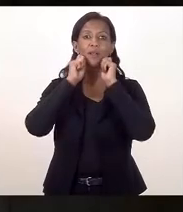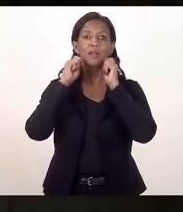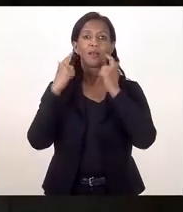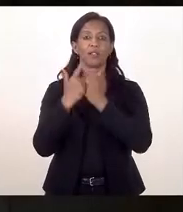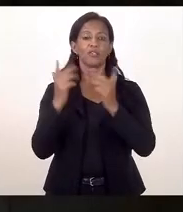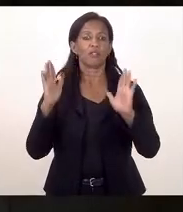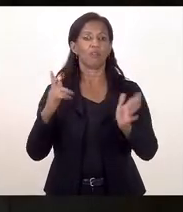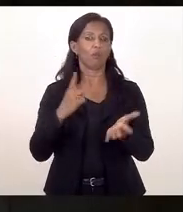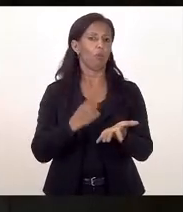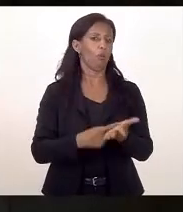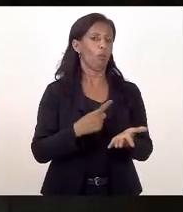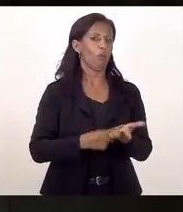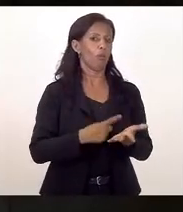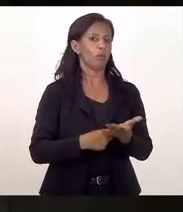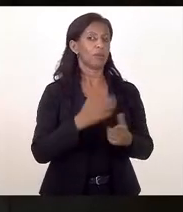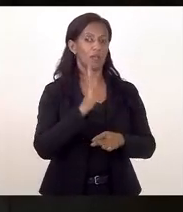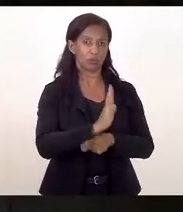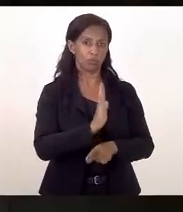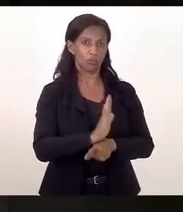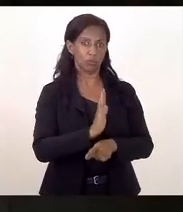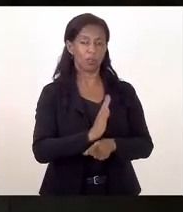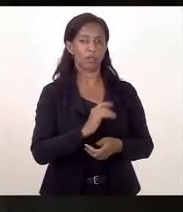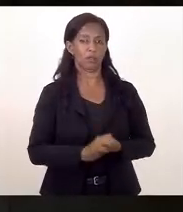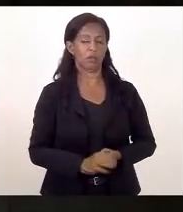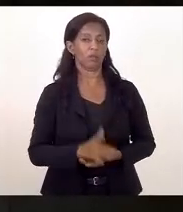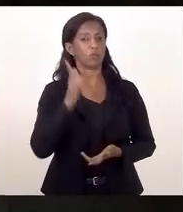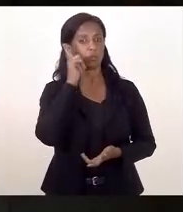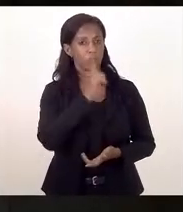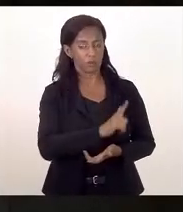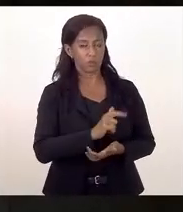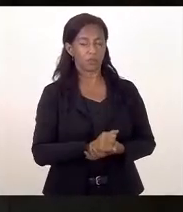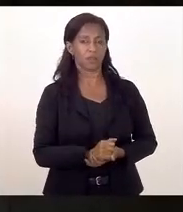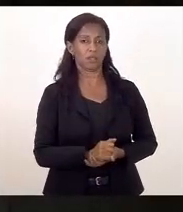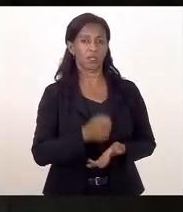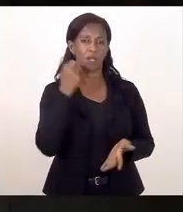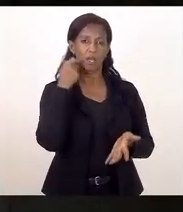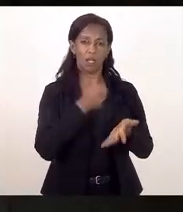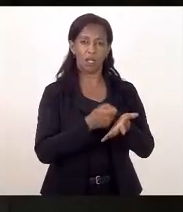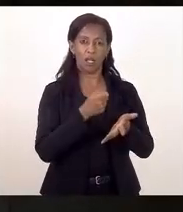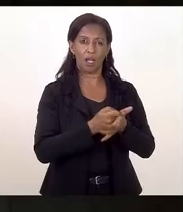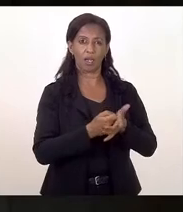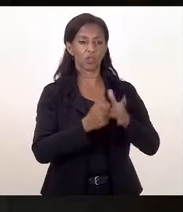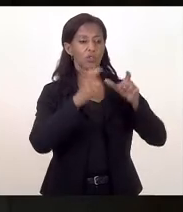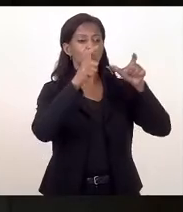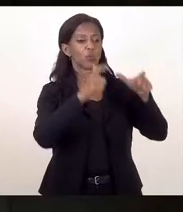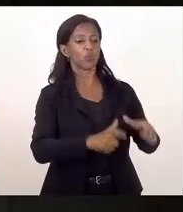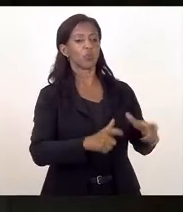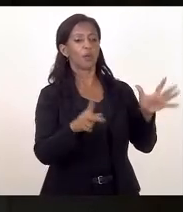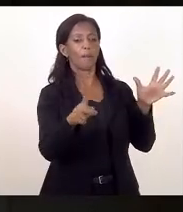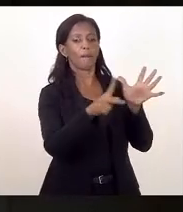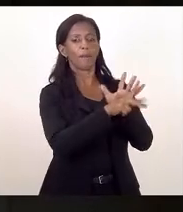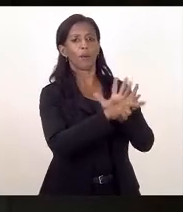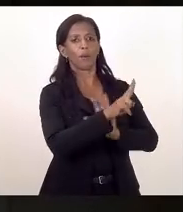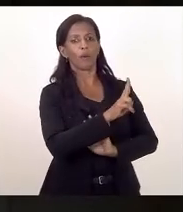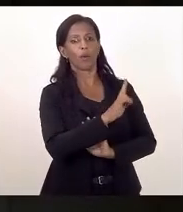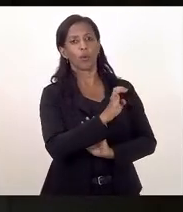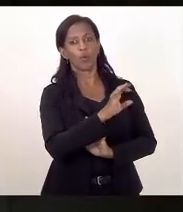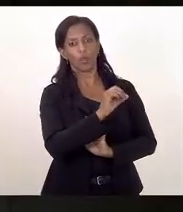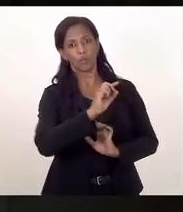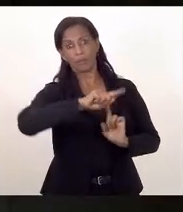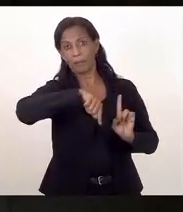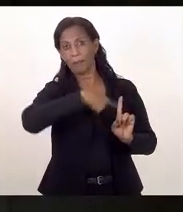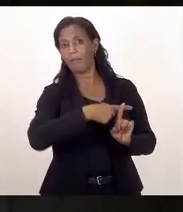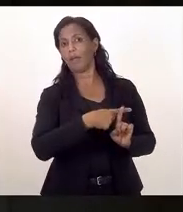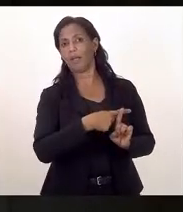compromisso e está ajudando o Estado a conseguir garantir uma sede própria para a UESO. Mas nós temos que fazer mais,